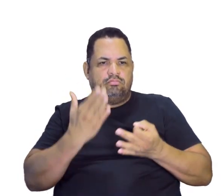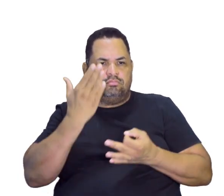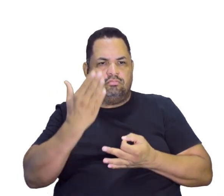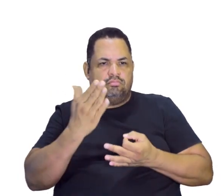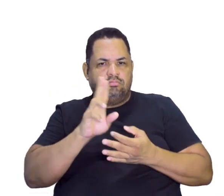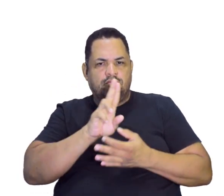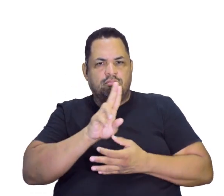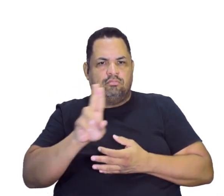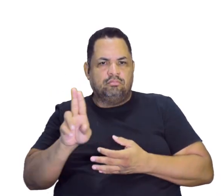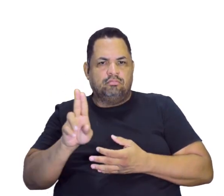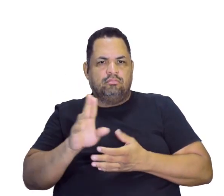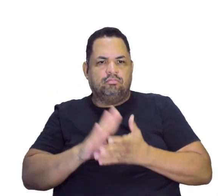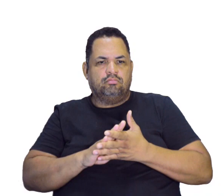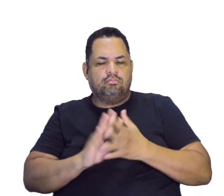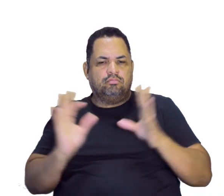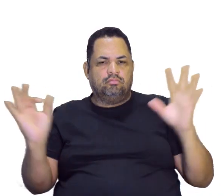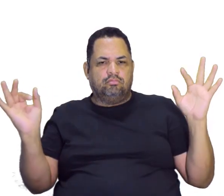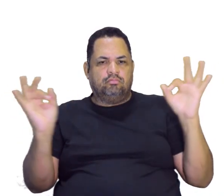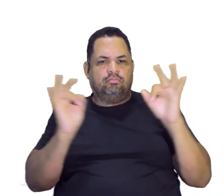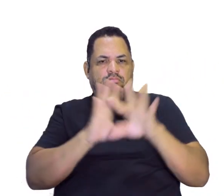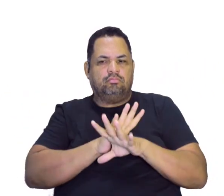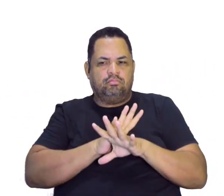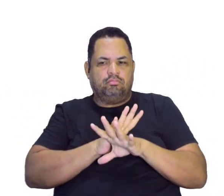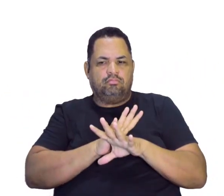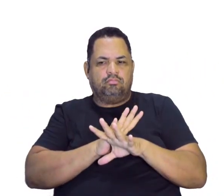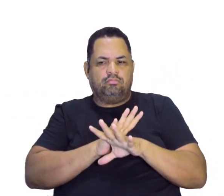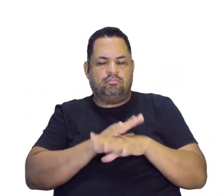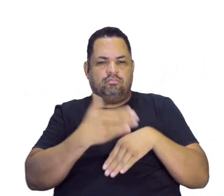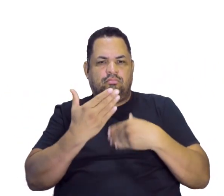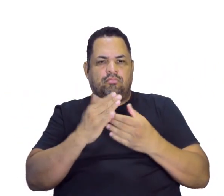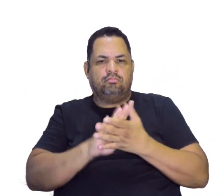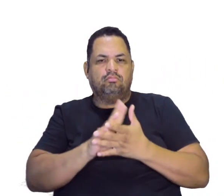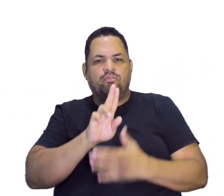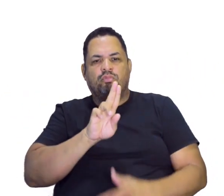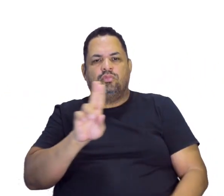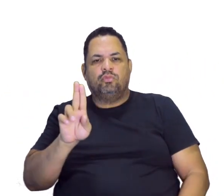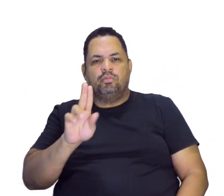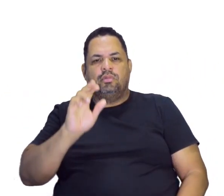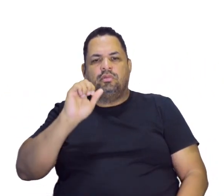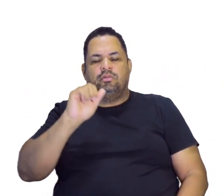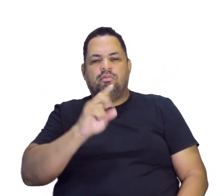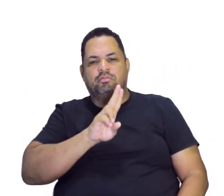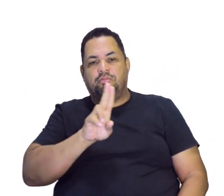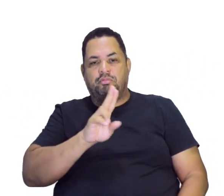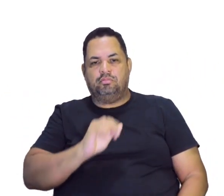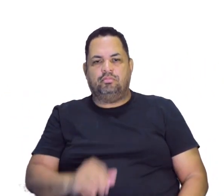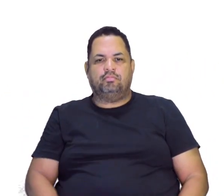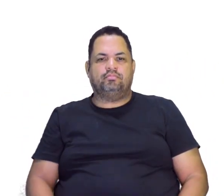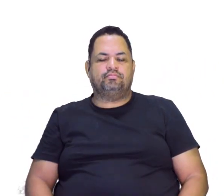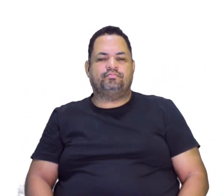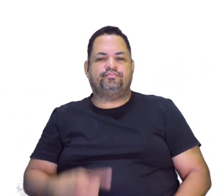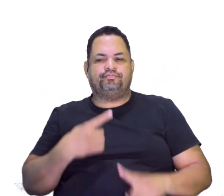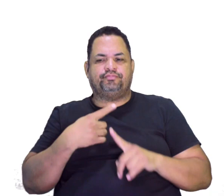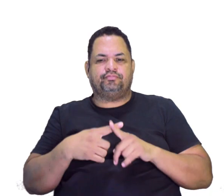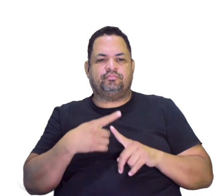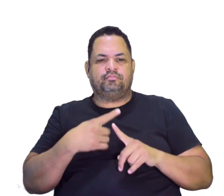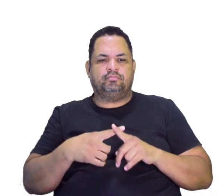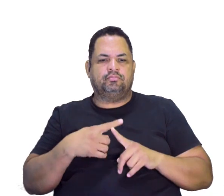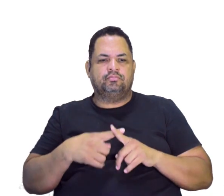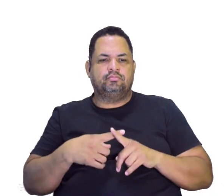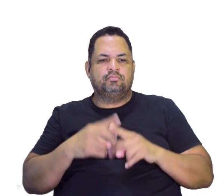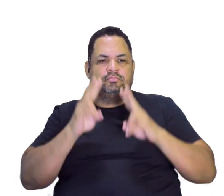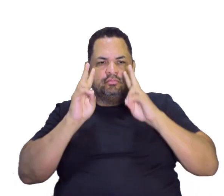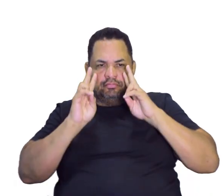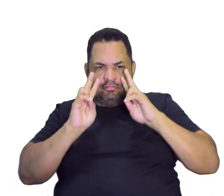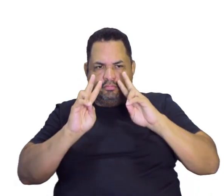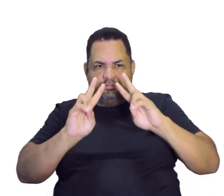este nome a seguinte conclusão né que devia colocar este nome no quadro porque na na